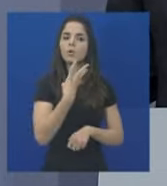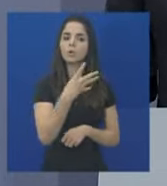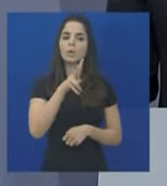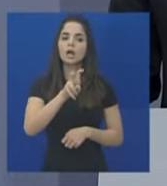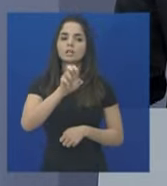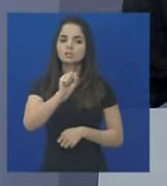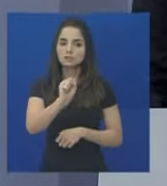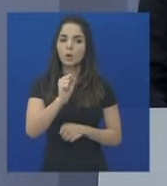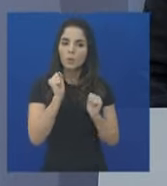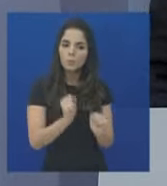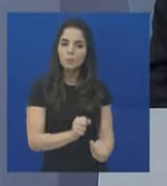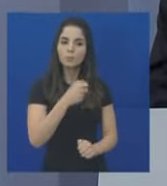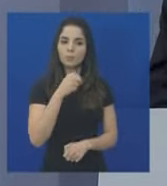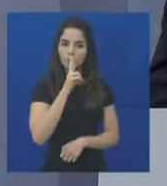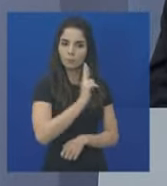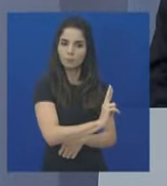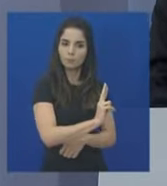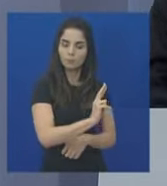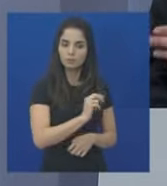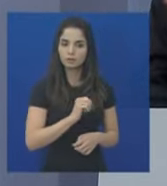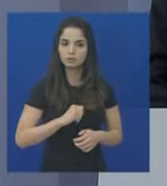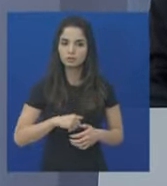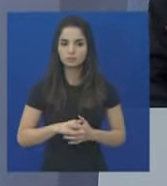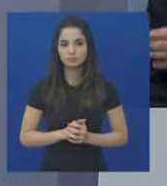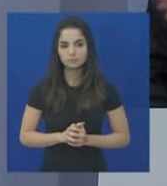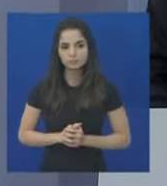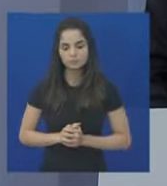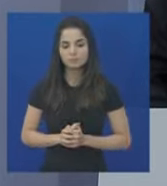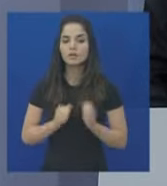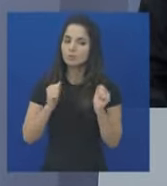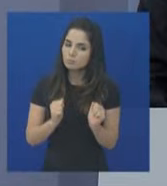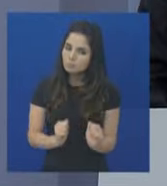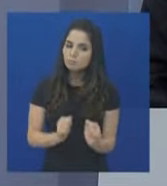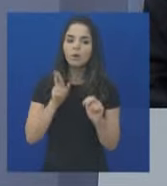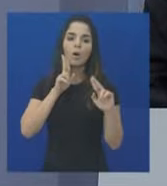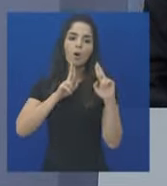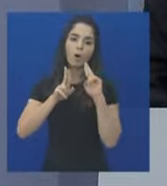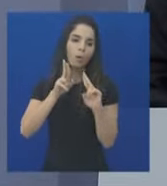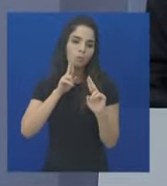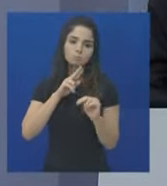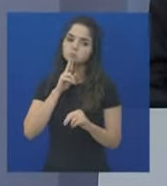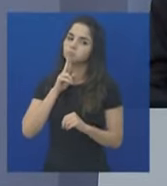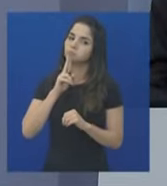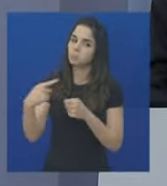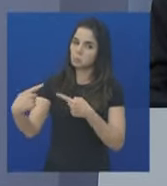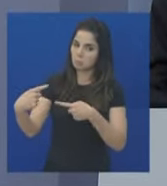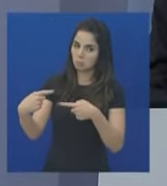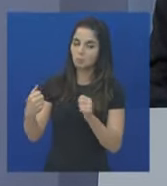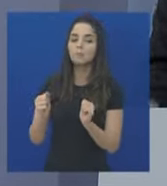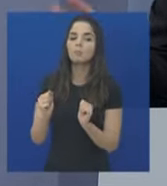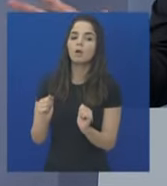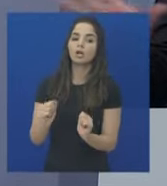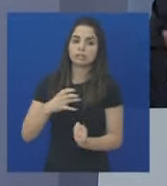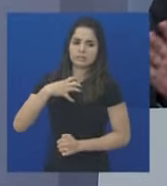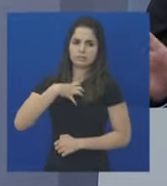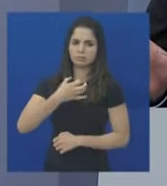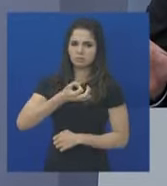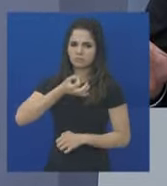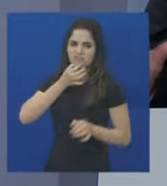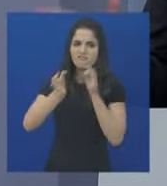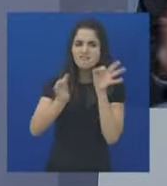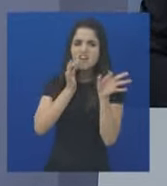segundos de réplica. Então, o senhor pode usar até para rebater se o senhor se sentiu ofendido. Lembrando que